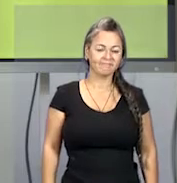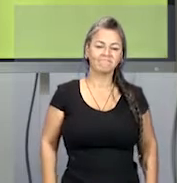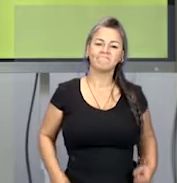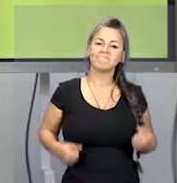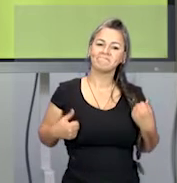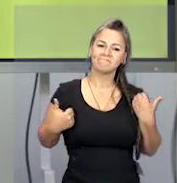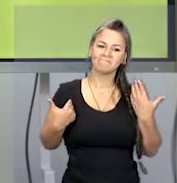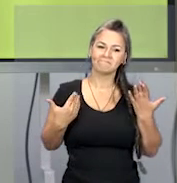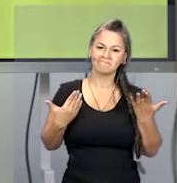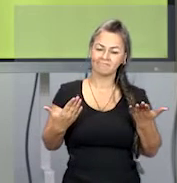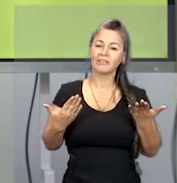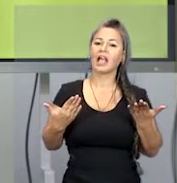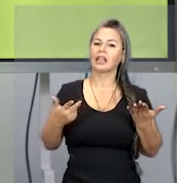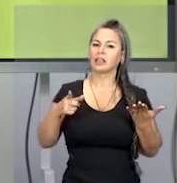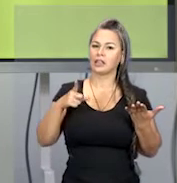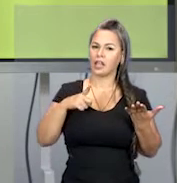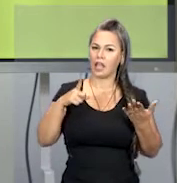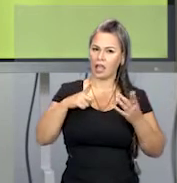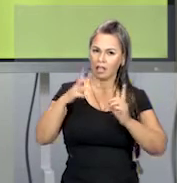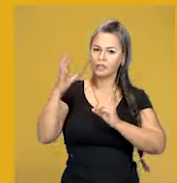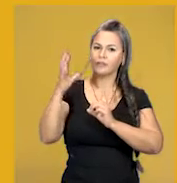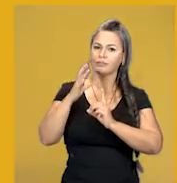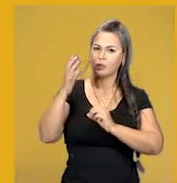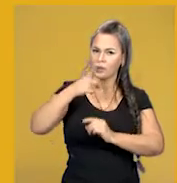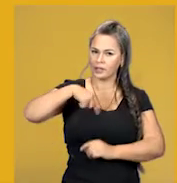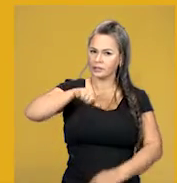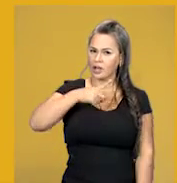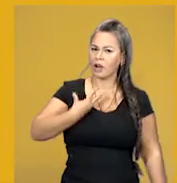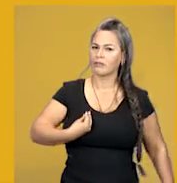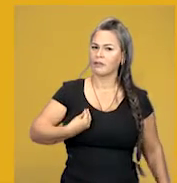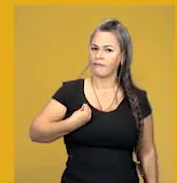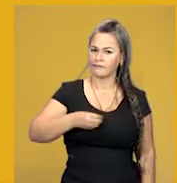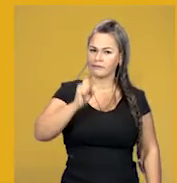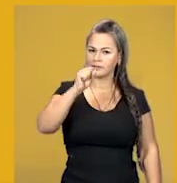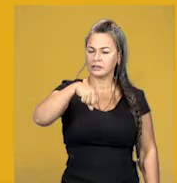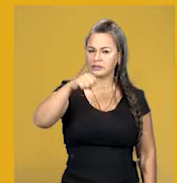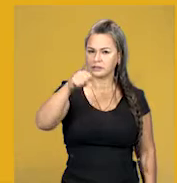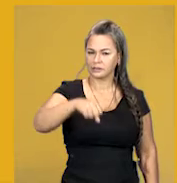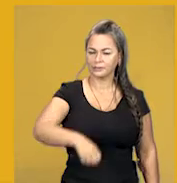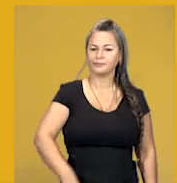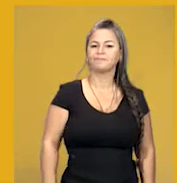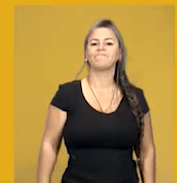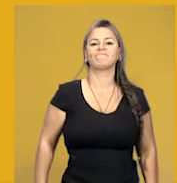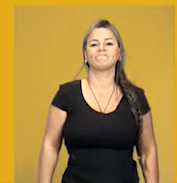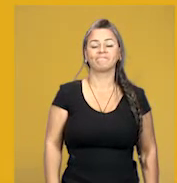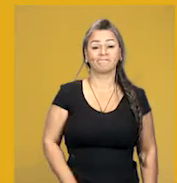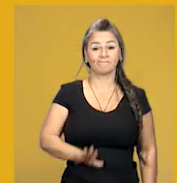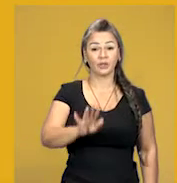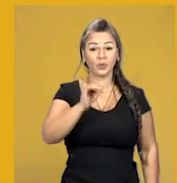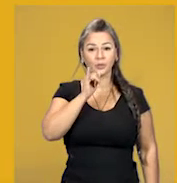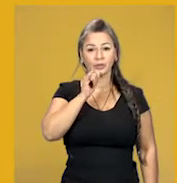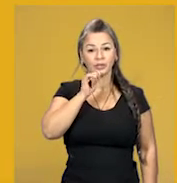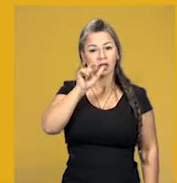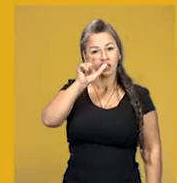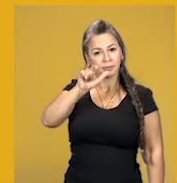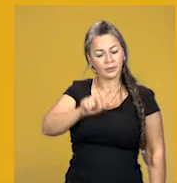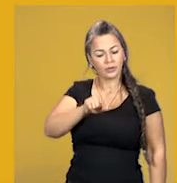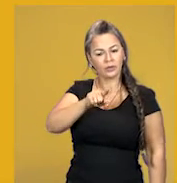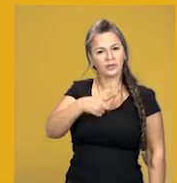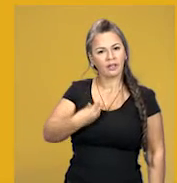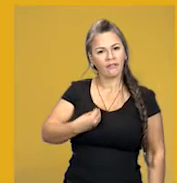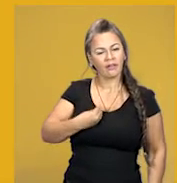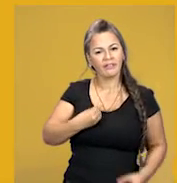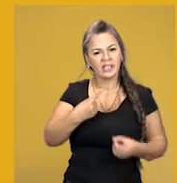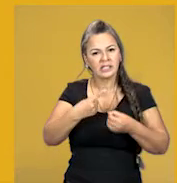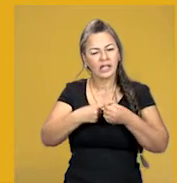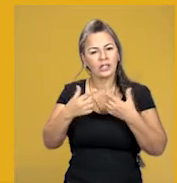Então, isso traz um impacto que nós devemos pensar. As pessoas que vivem em grandes centros urbanos têm um comportamento